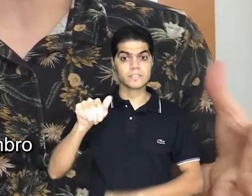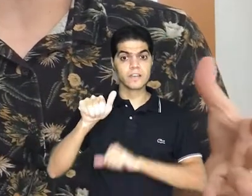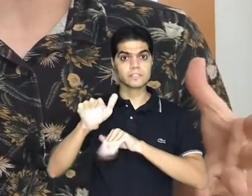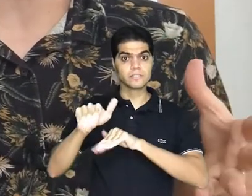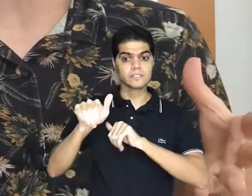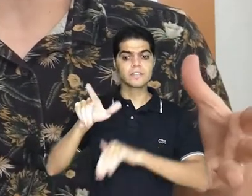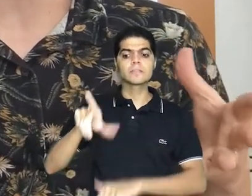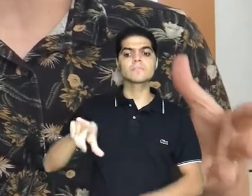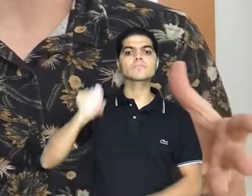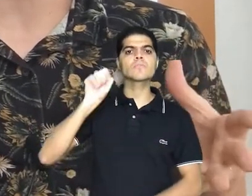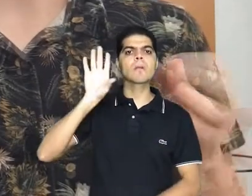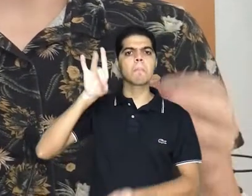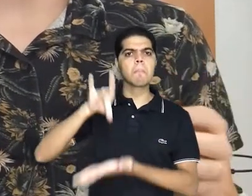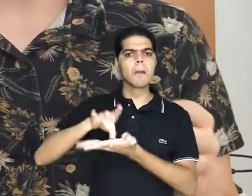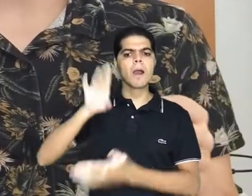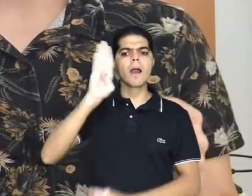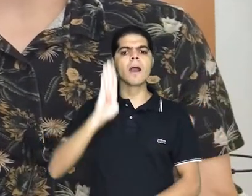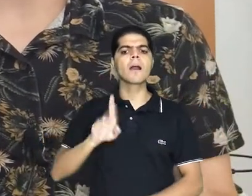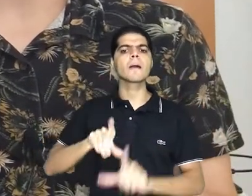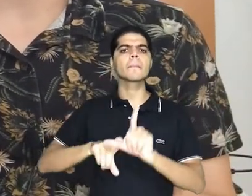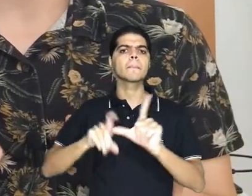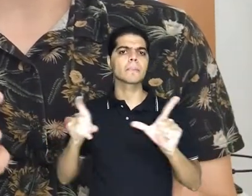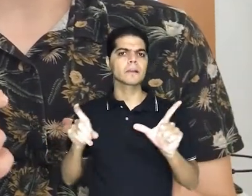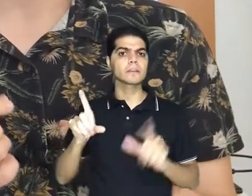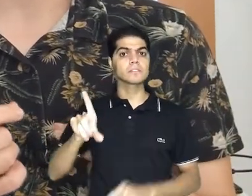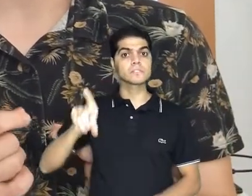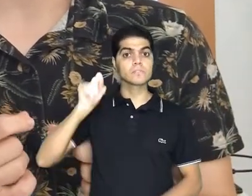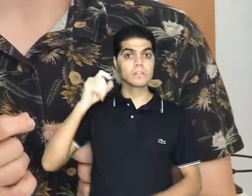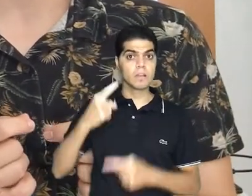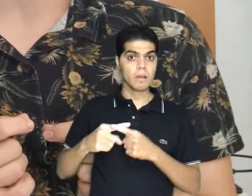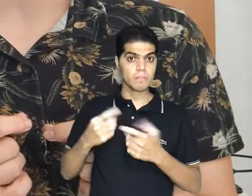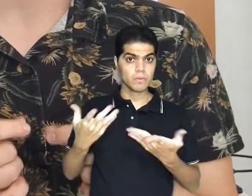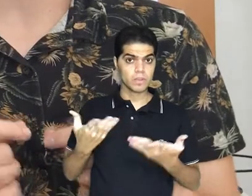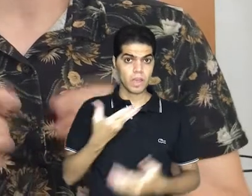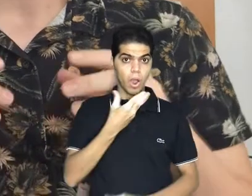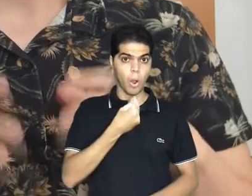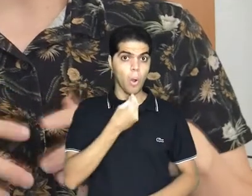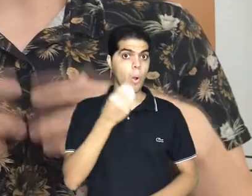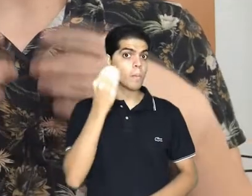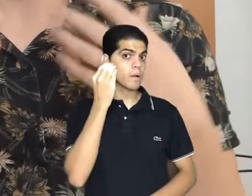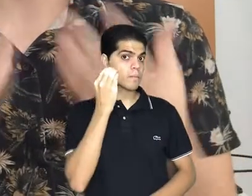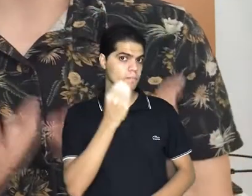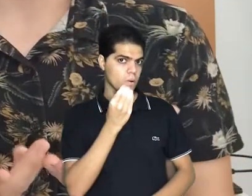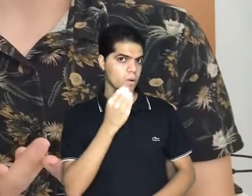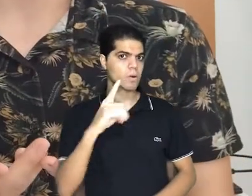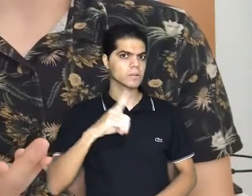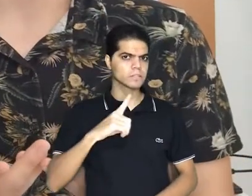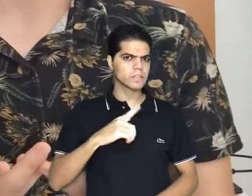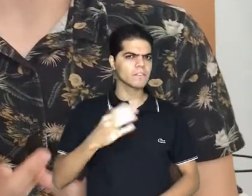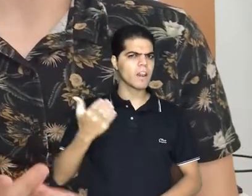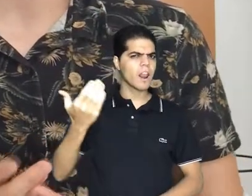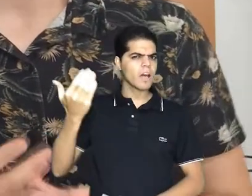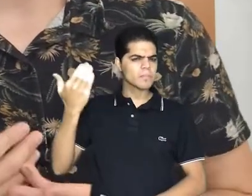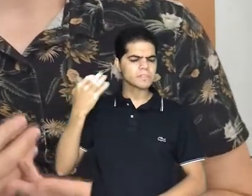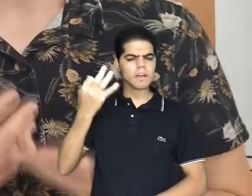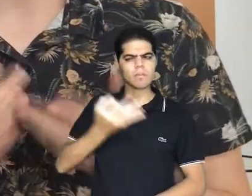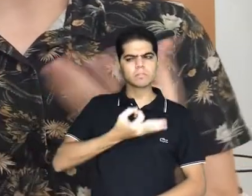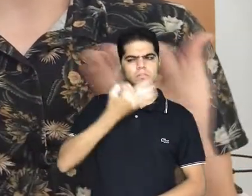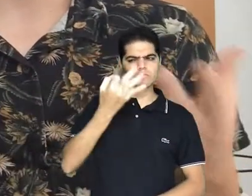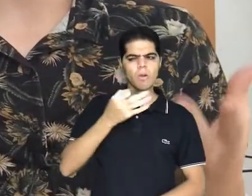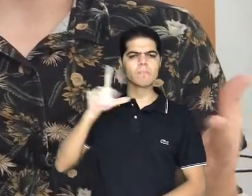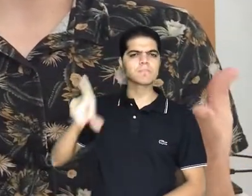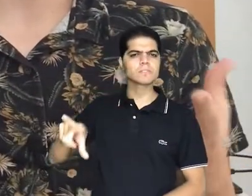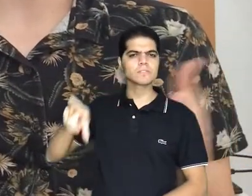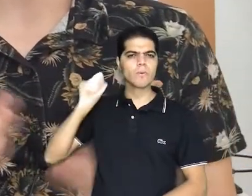como a data oficial da Independência do Brasil a escolha dessa data foi focada na figura do Dom Pedro primeiro que foi eleito numa certa narrativa